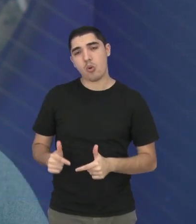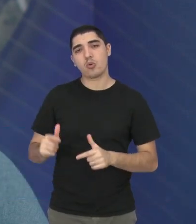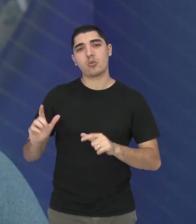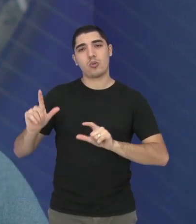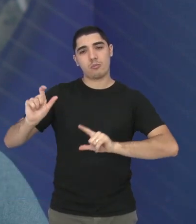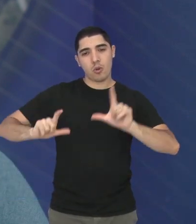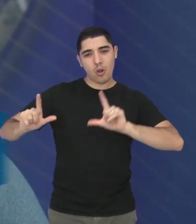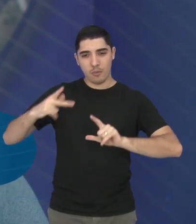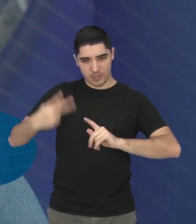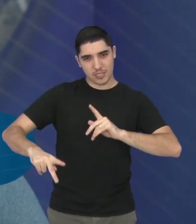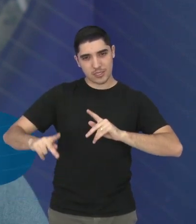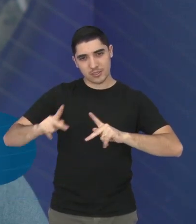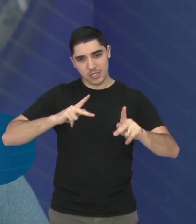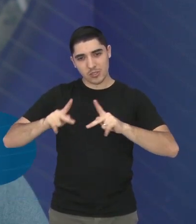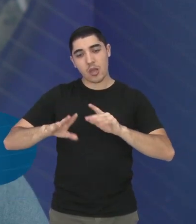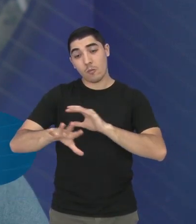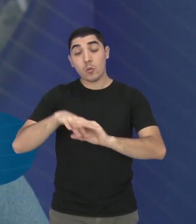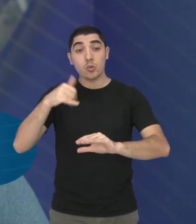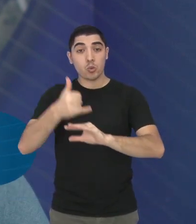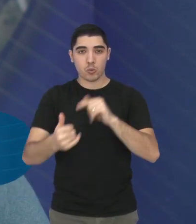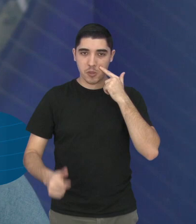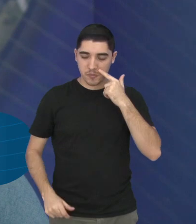Câmara de São José dos Campos pelo